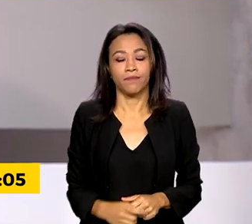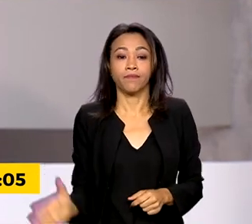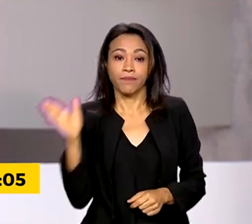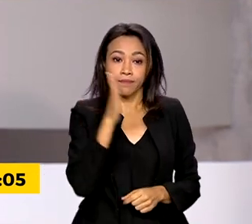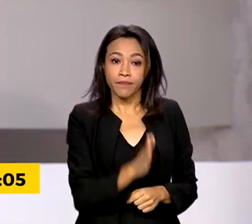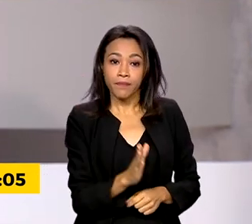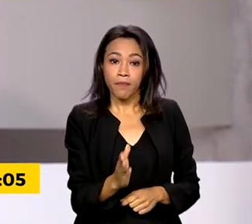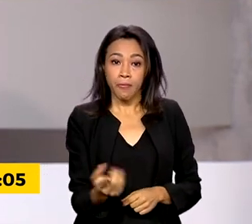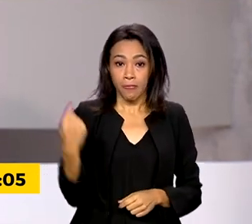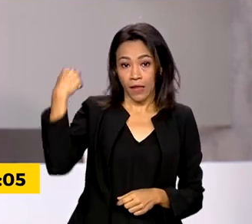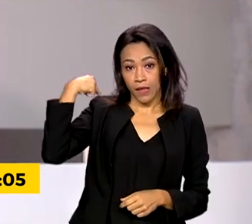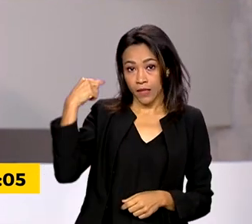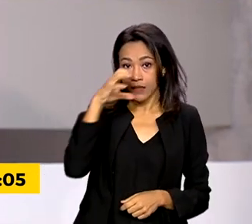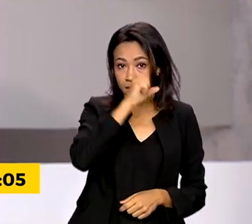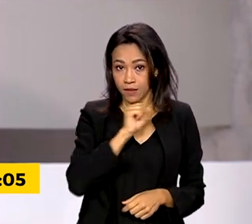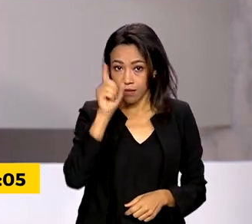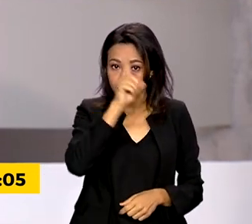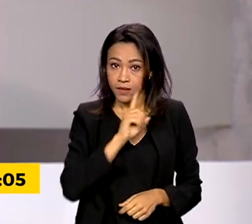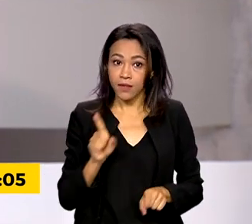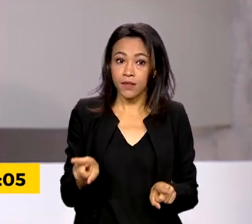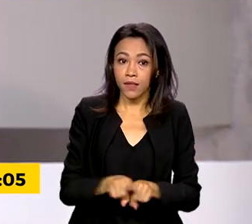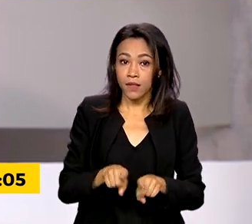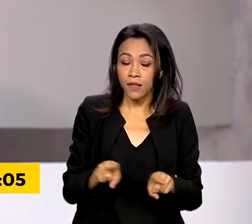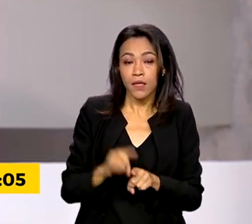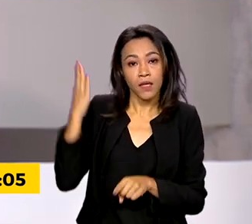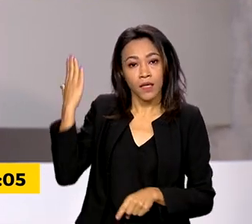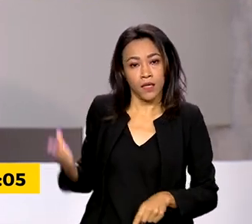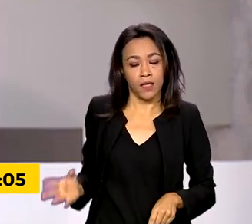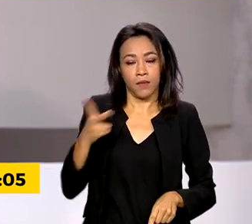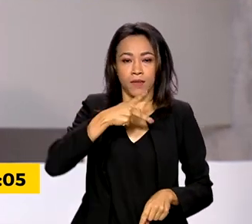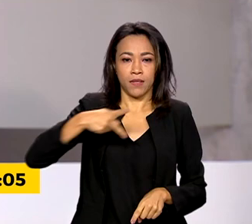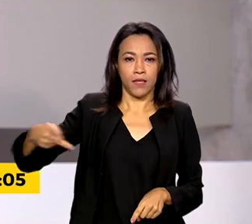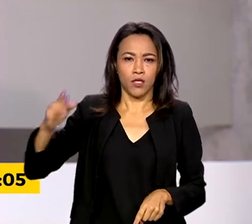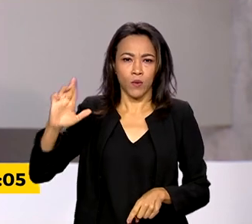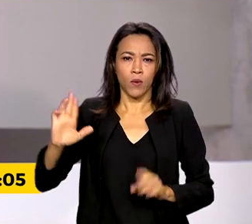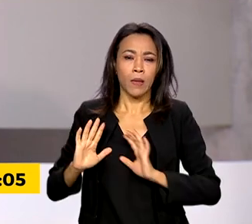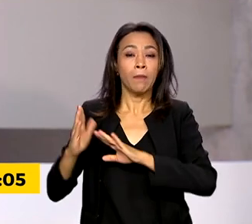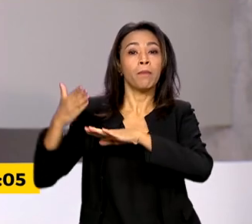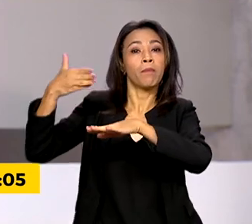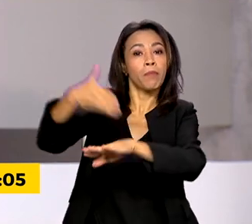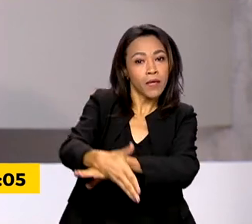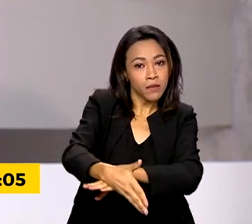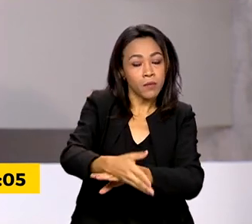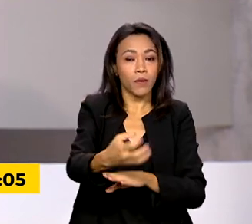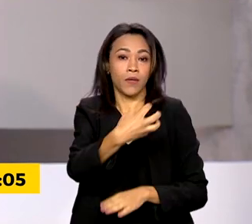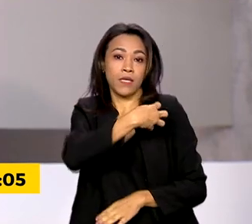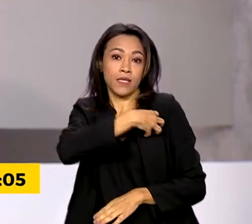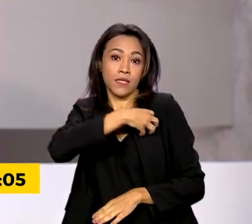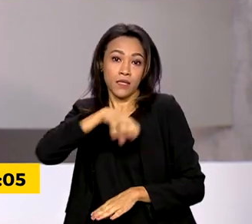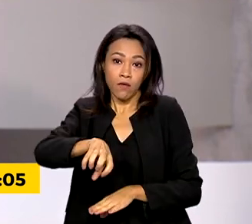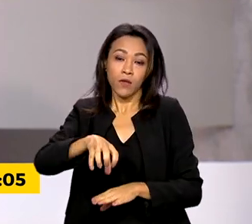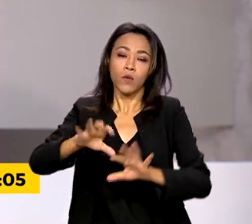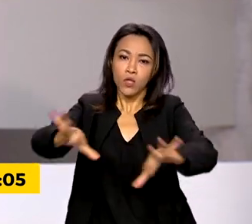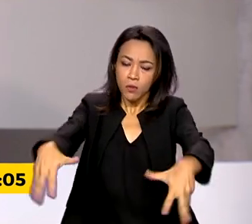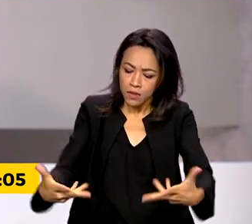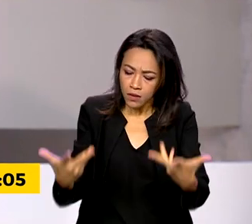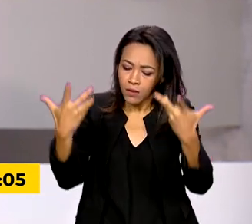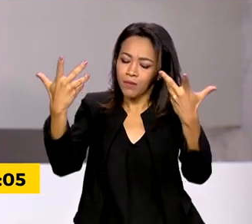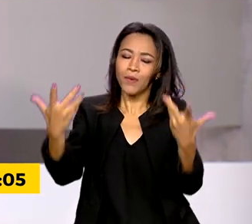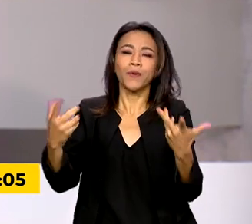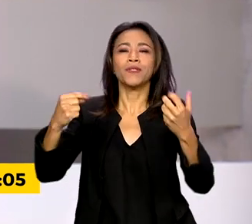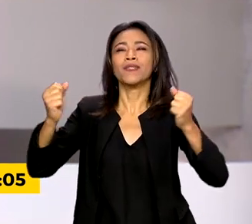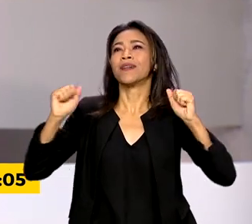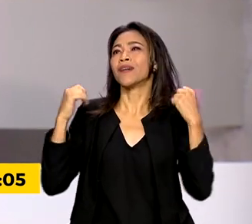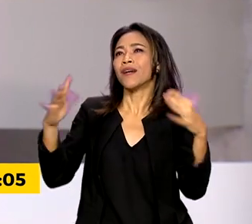E neste fim de semana também, o presidente Lula participou em Salvador das cerimônias cívicas comemorativas